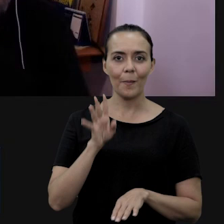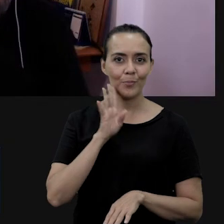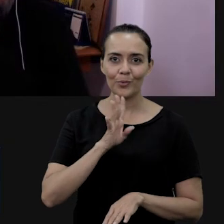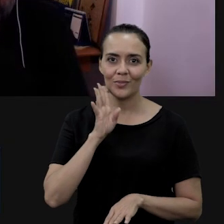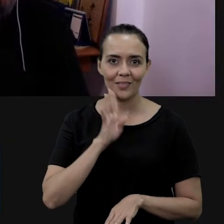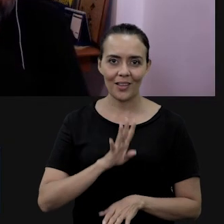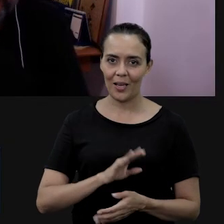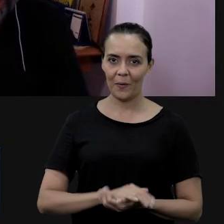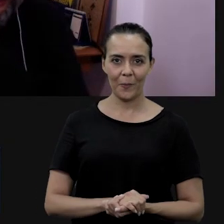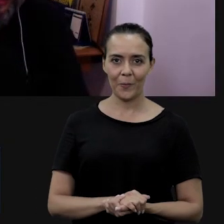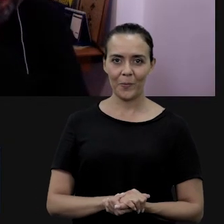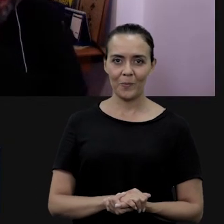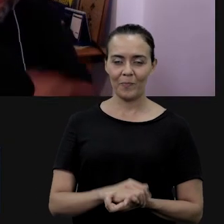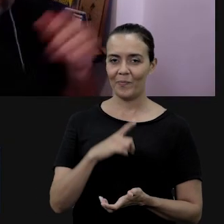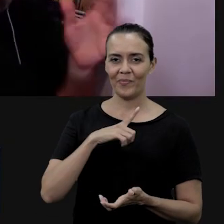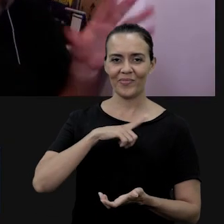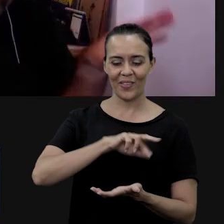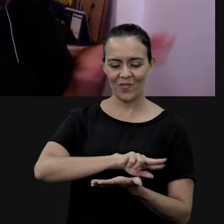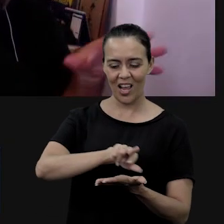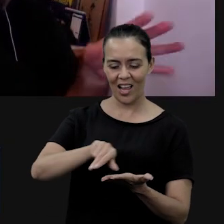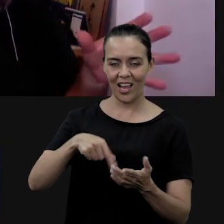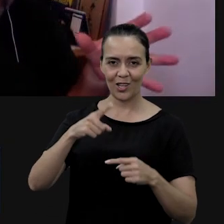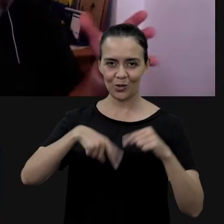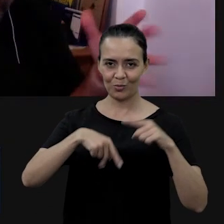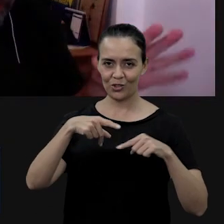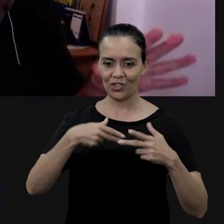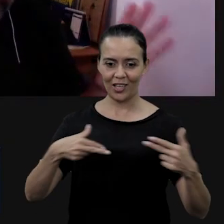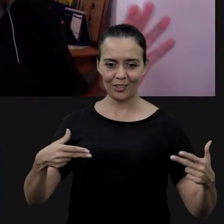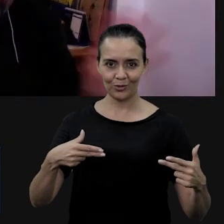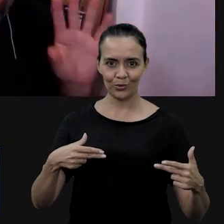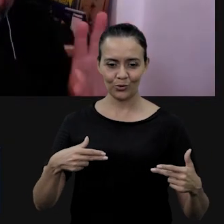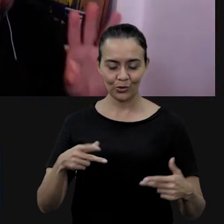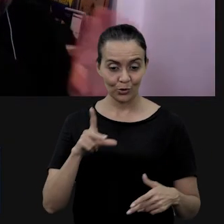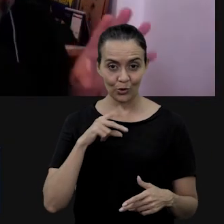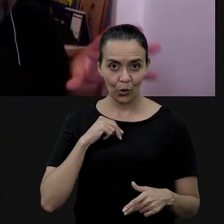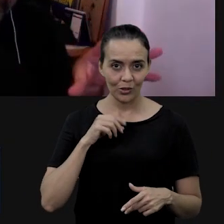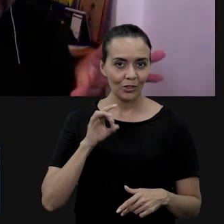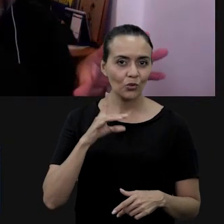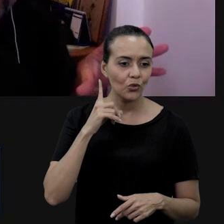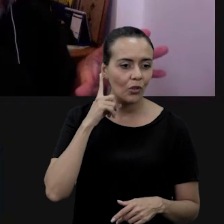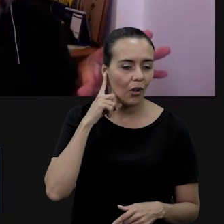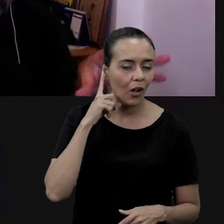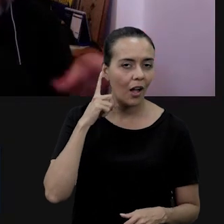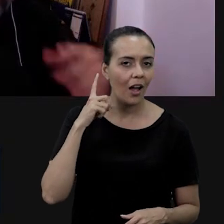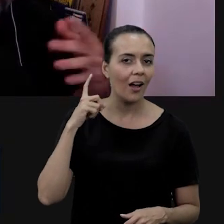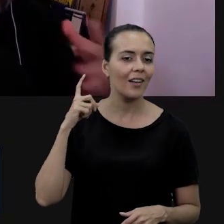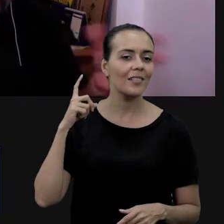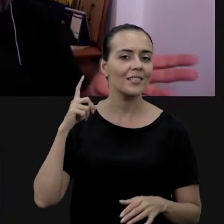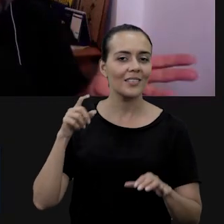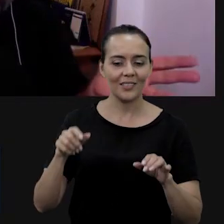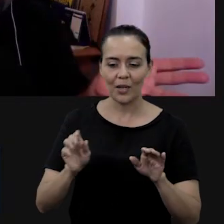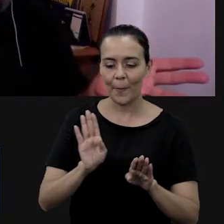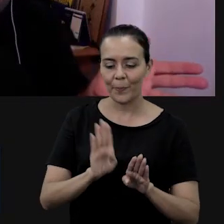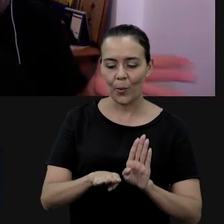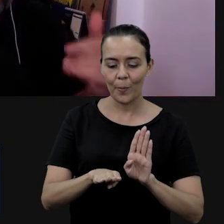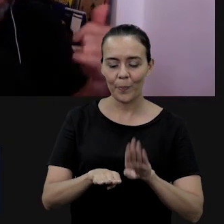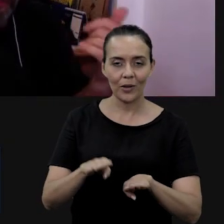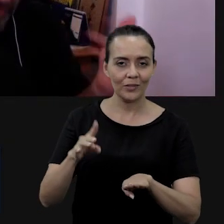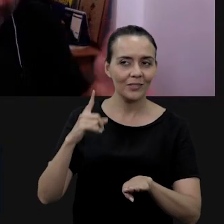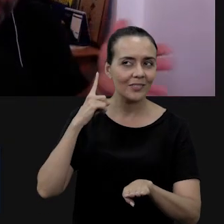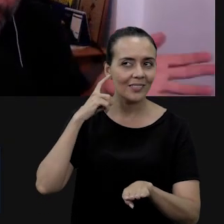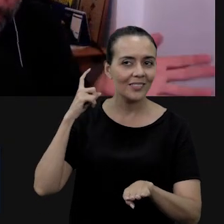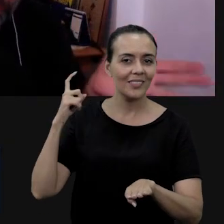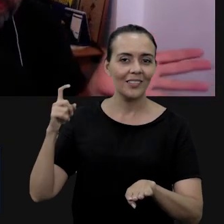Puxa, e daí é um repertório incrível. Então, já é um mundo à parte, só gravar os efeitos, né? Mas, claro que